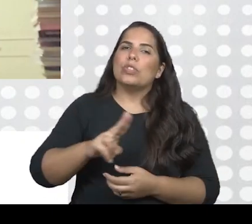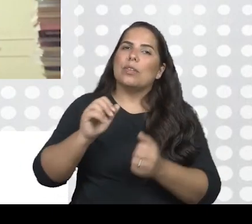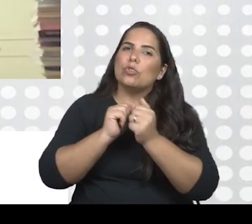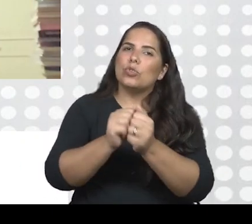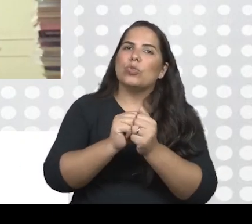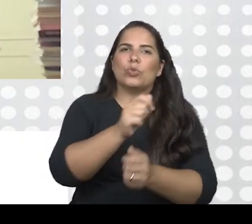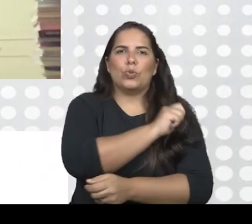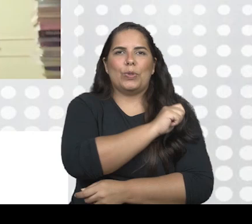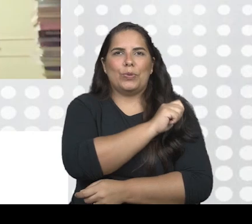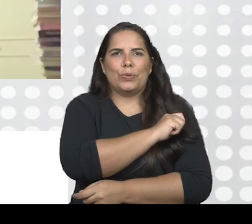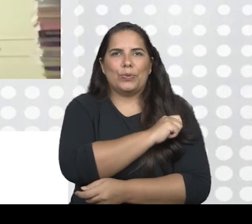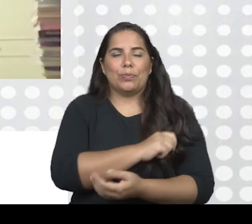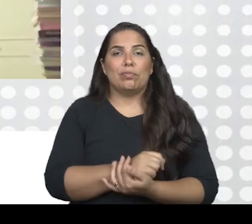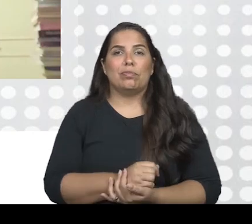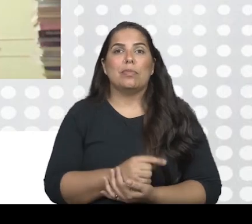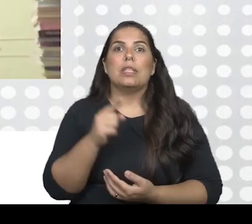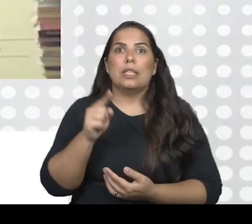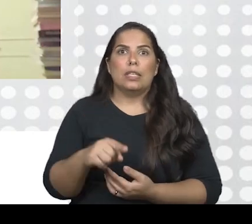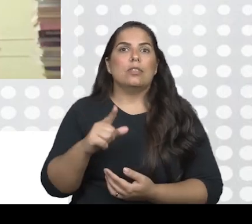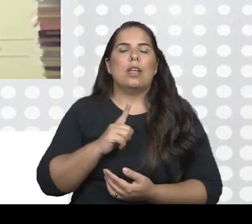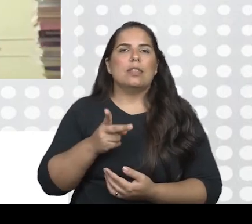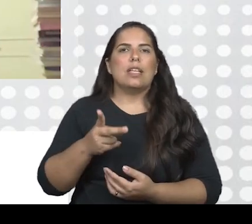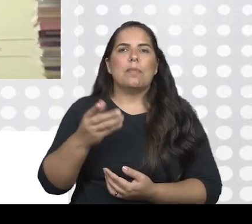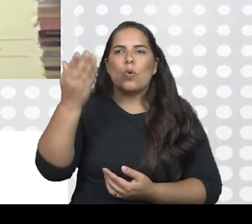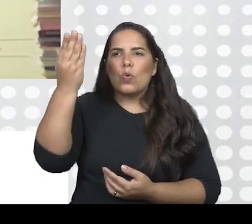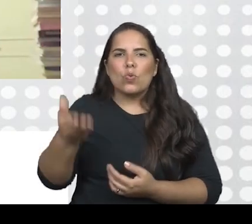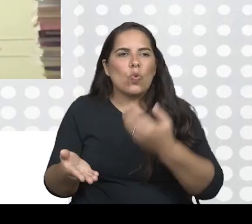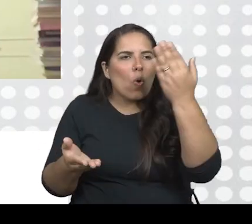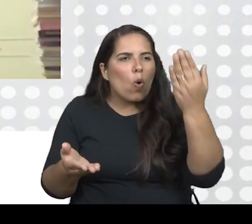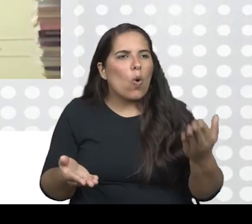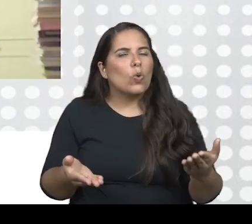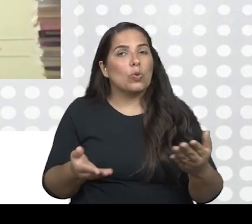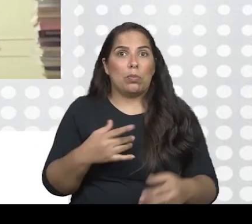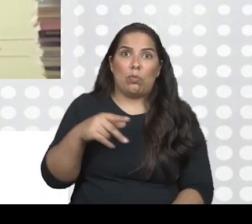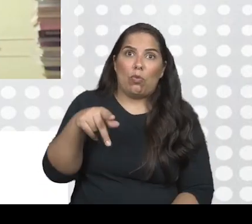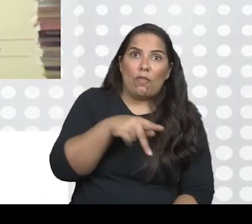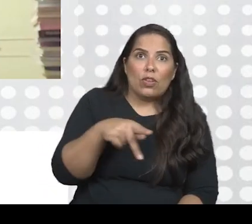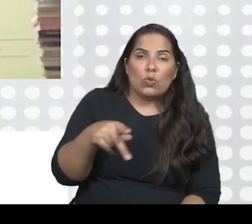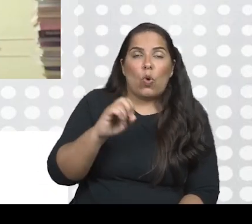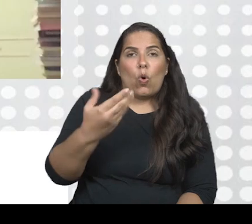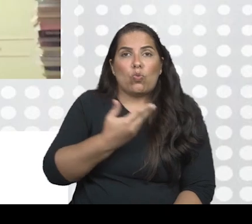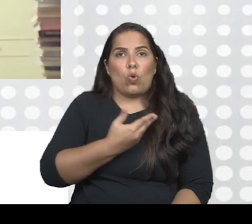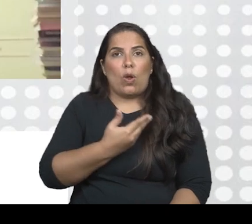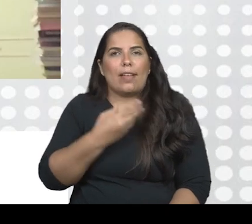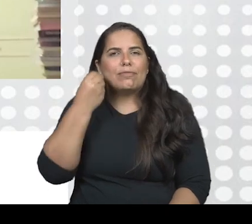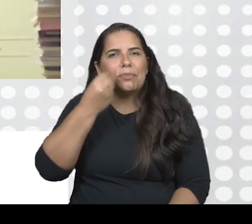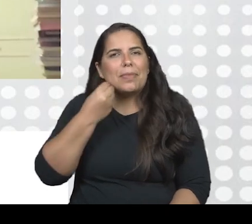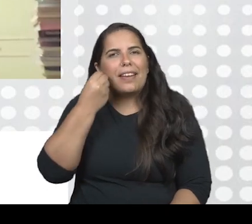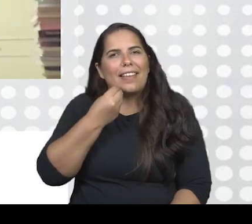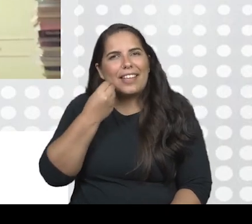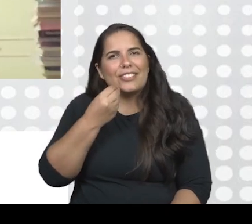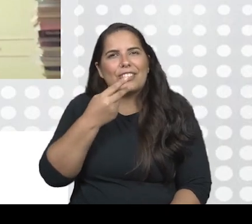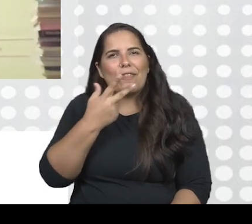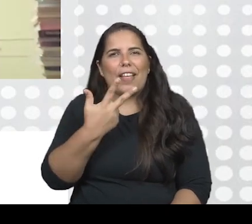junto ao nosso estudante. E isso passa sempre pelo outro, passa sempre pelo professor ou pelo colega mais experiente, como